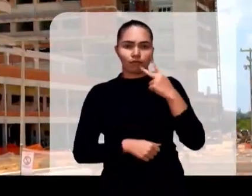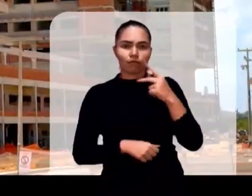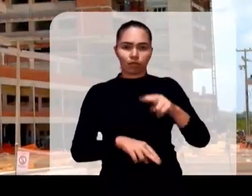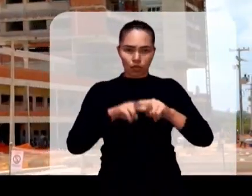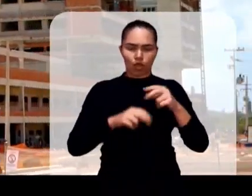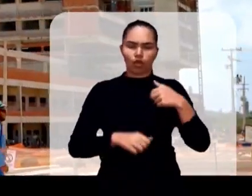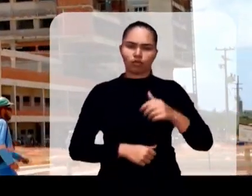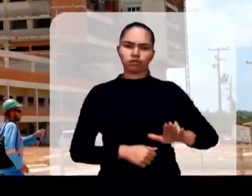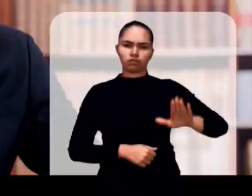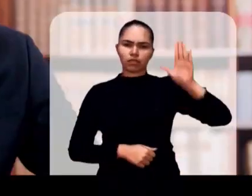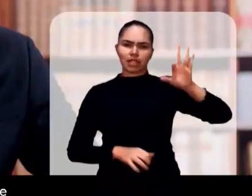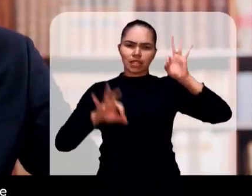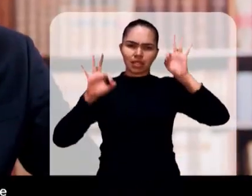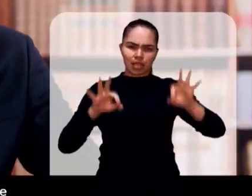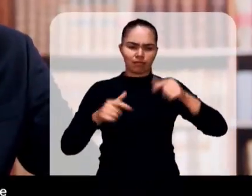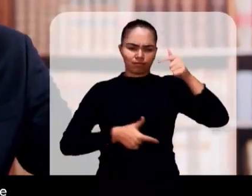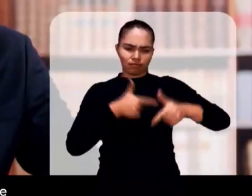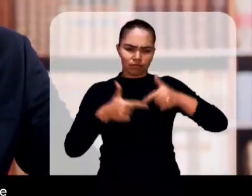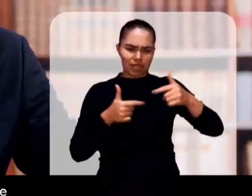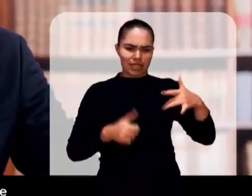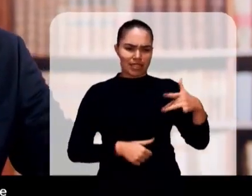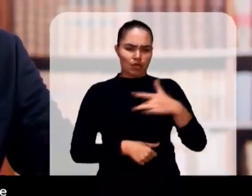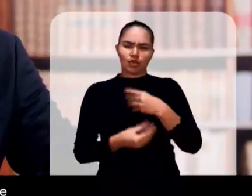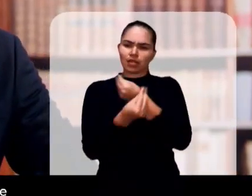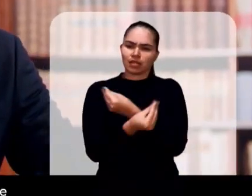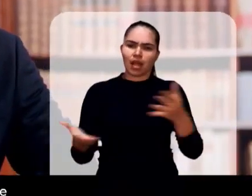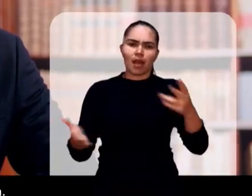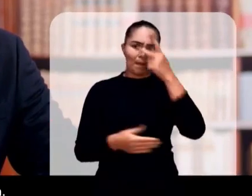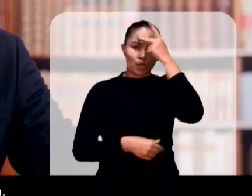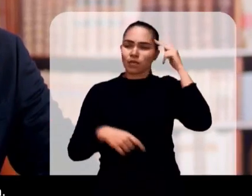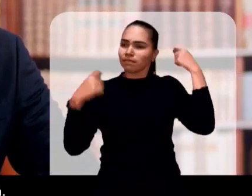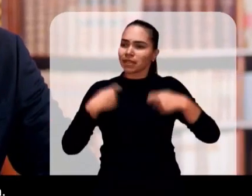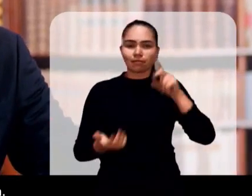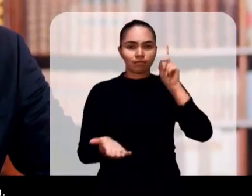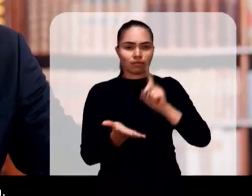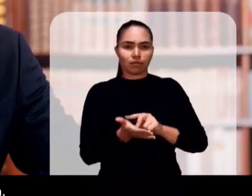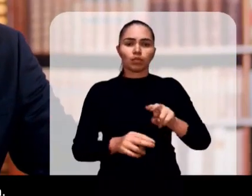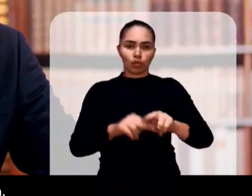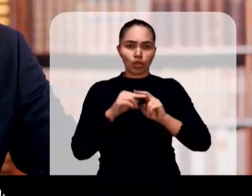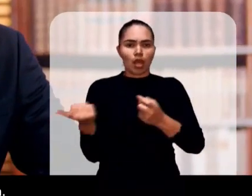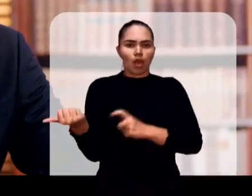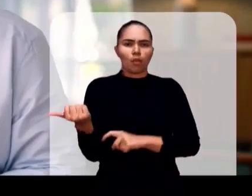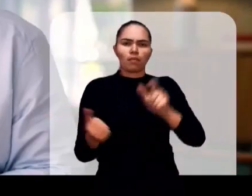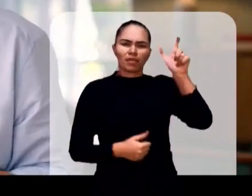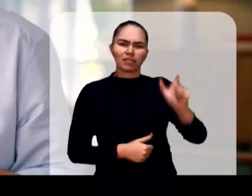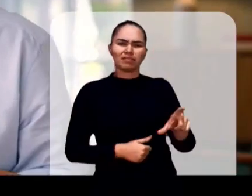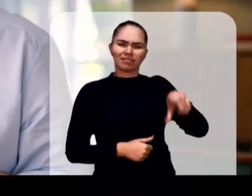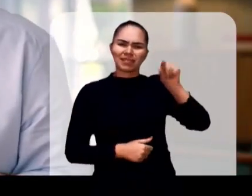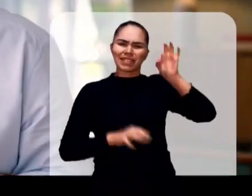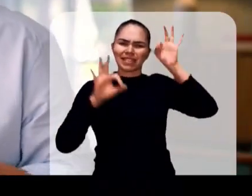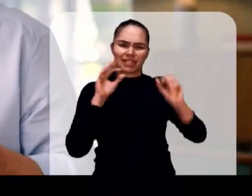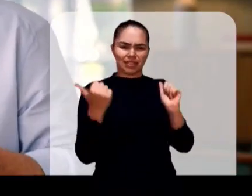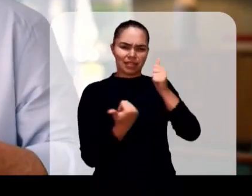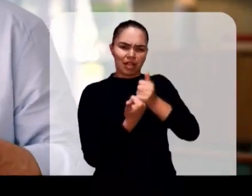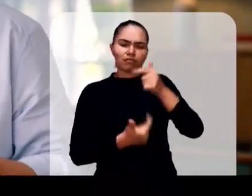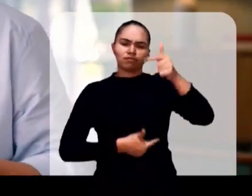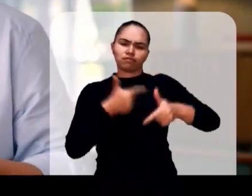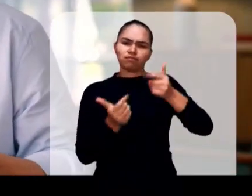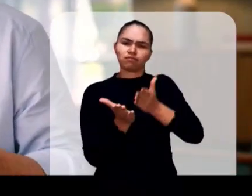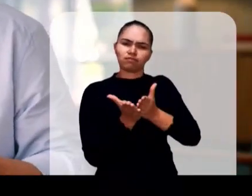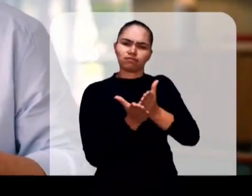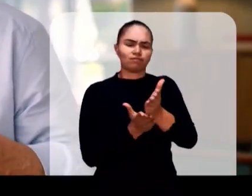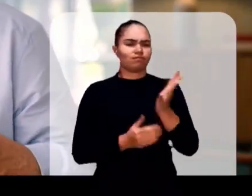655 leitos em Fortaleza. O meu compromisso é fazer a saúde chegar mais perto de quem precisa. Eumano é a